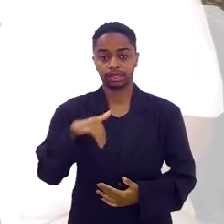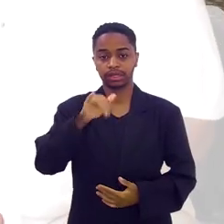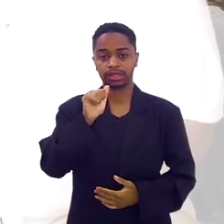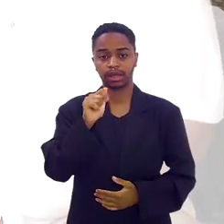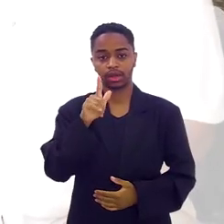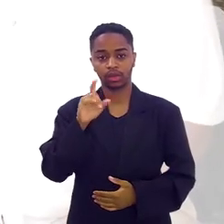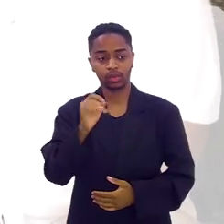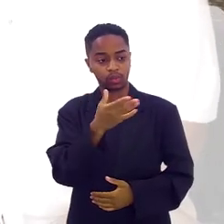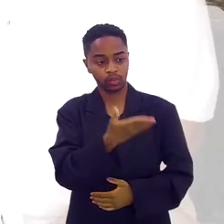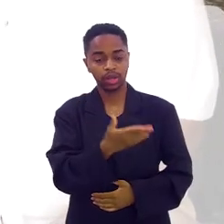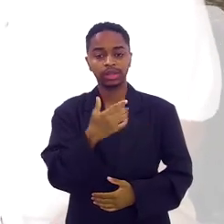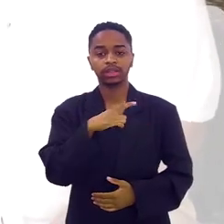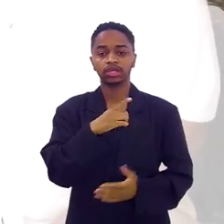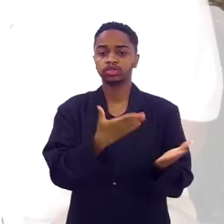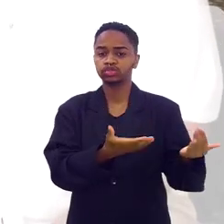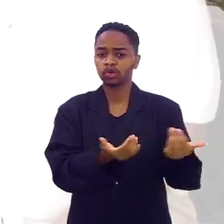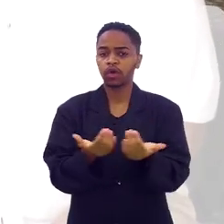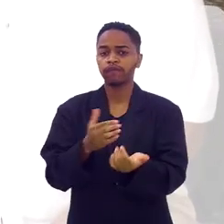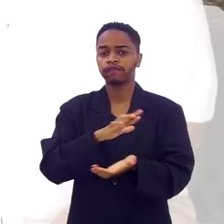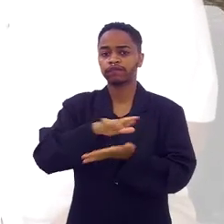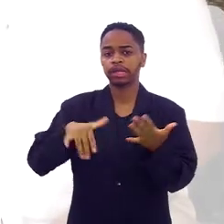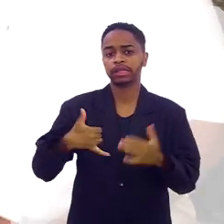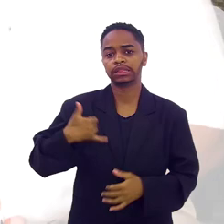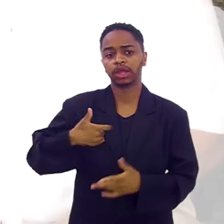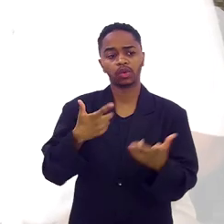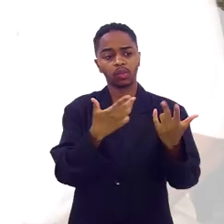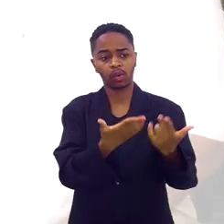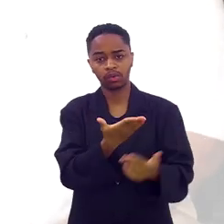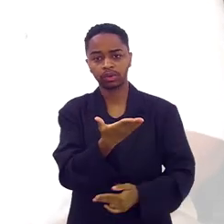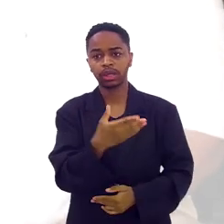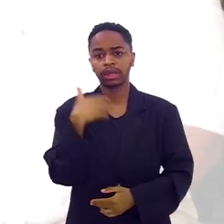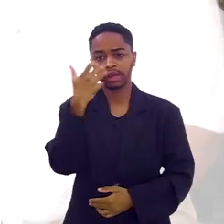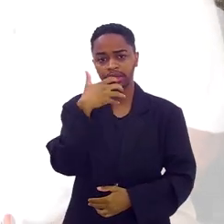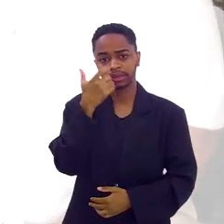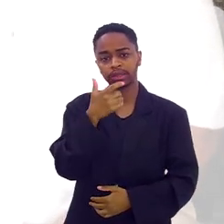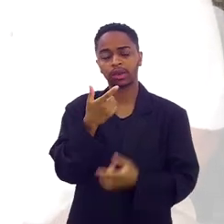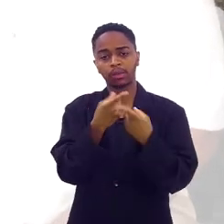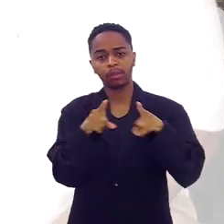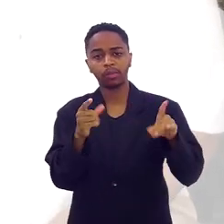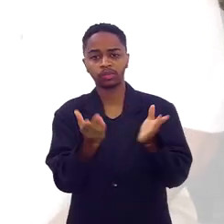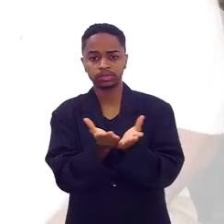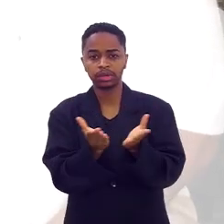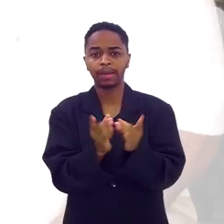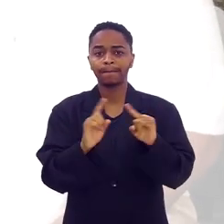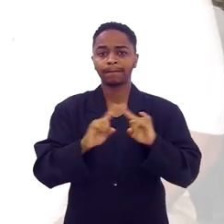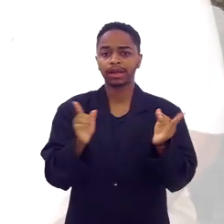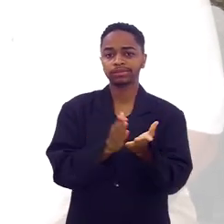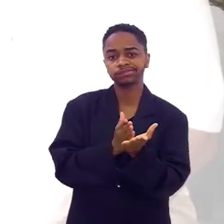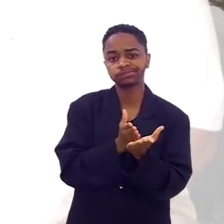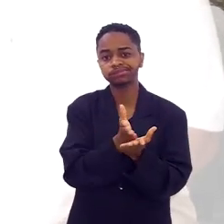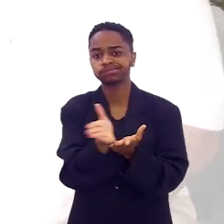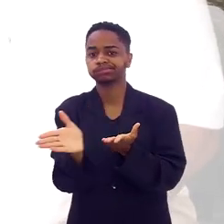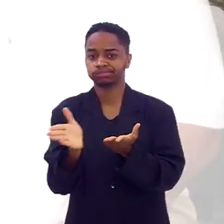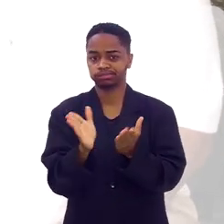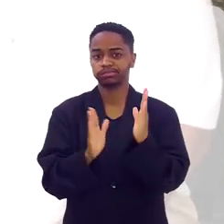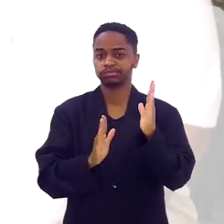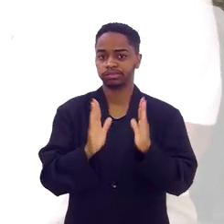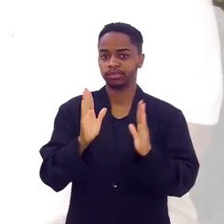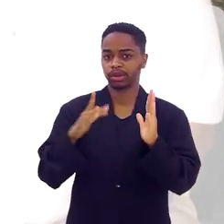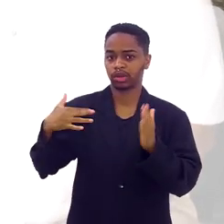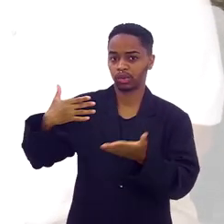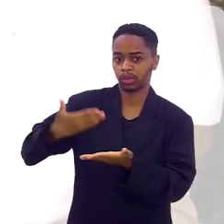Cleiton, muitos jovens da sua idade cantando música gospel têm se perdido ao longo da carreira.